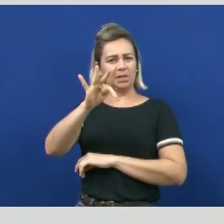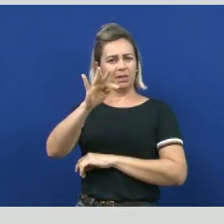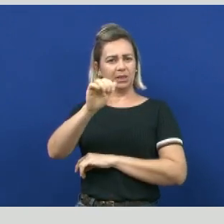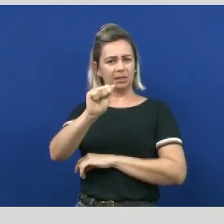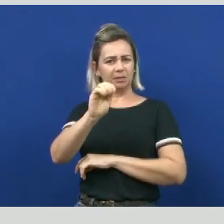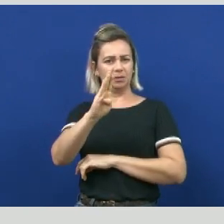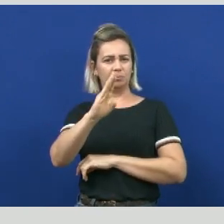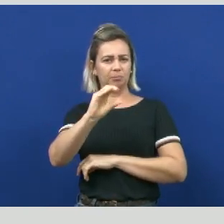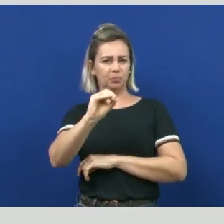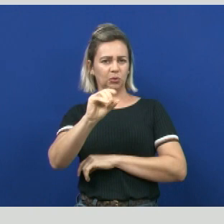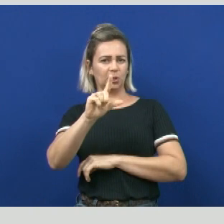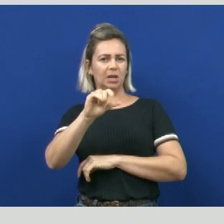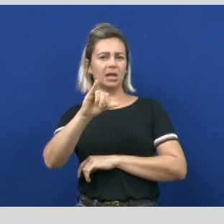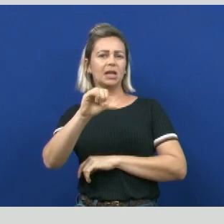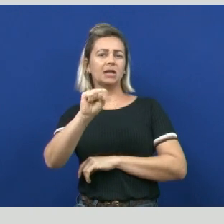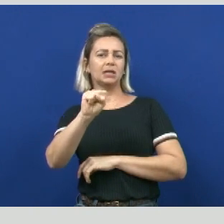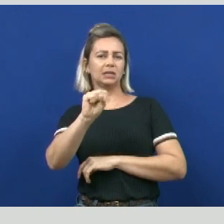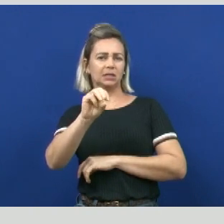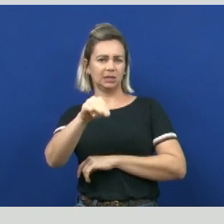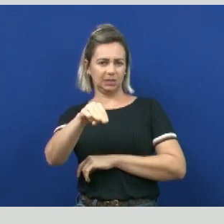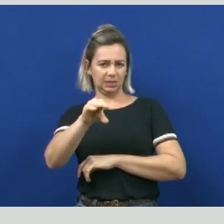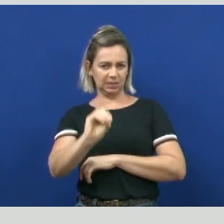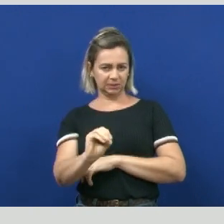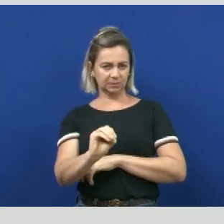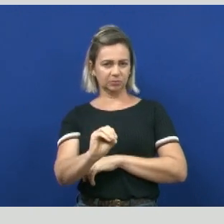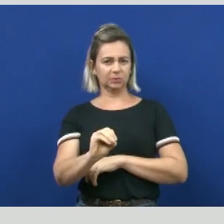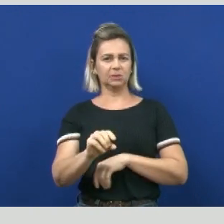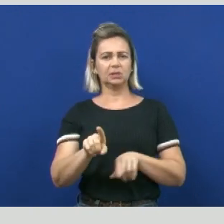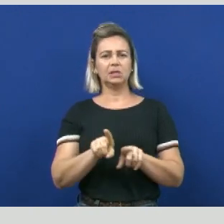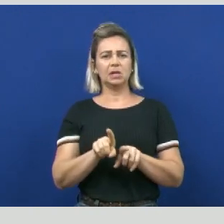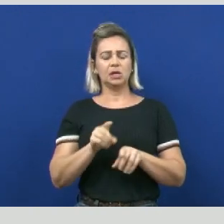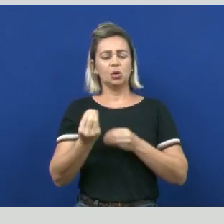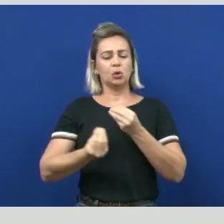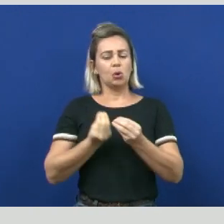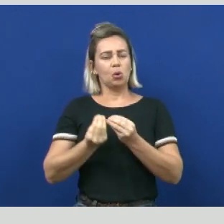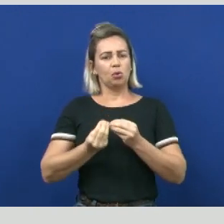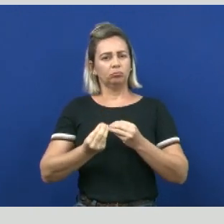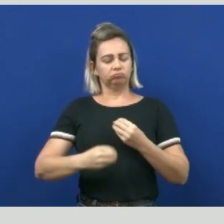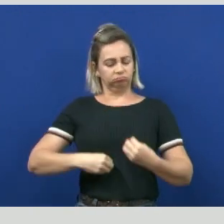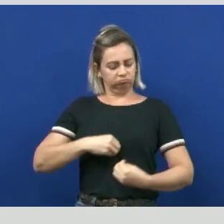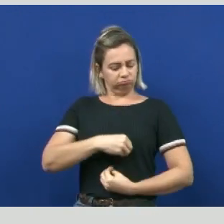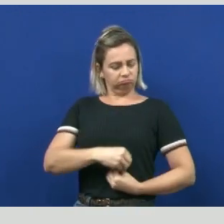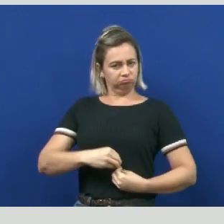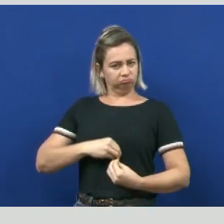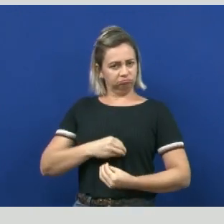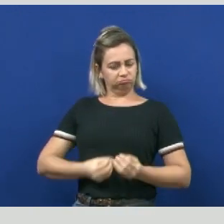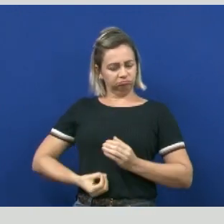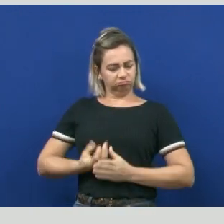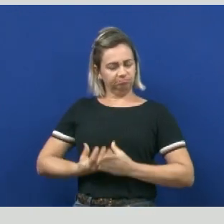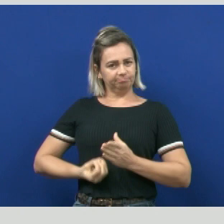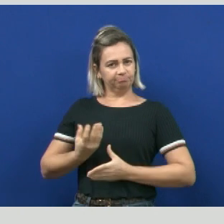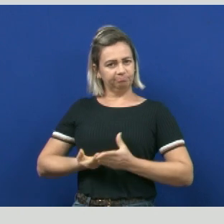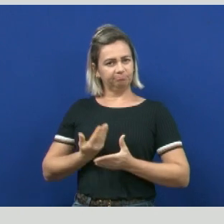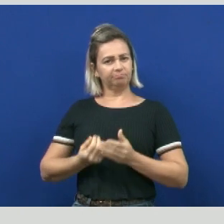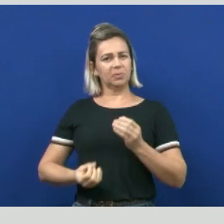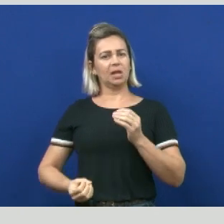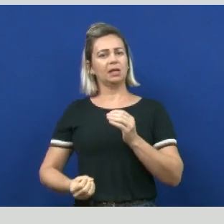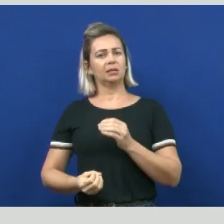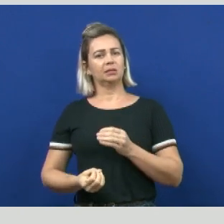basicamente é a capacidade dele transformar uma substância em outra dentro do seu organismo. É dessa maneira que os seres vivos,